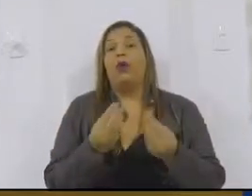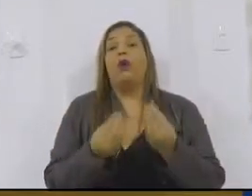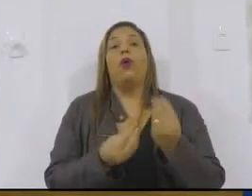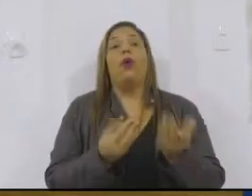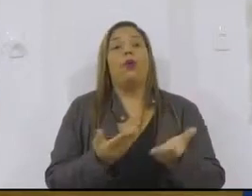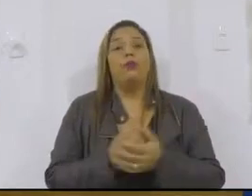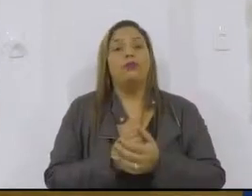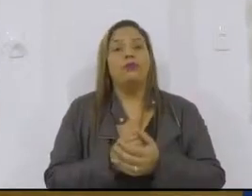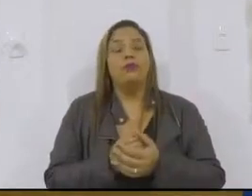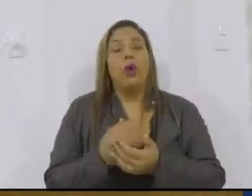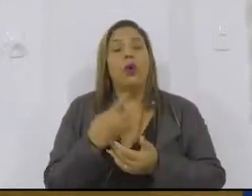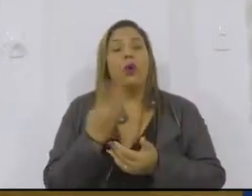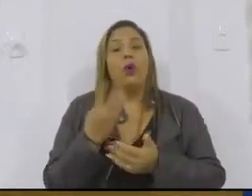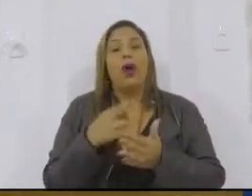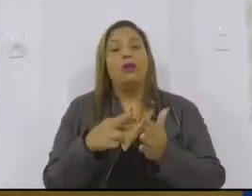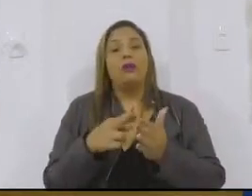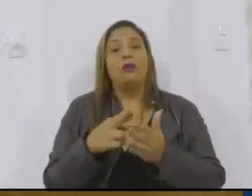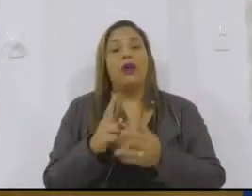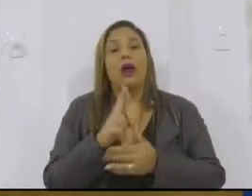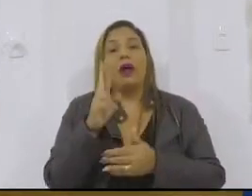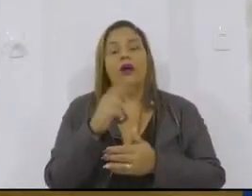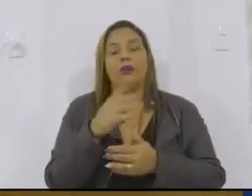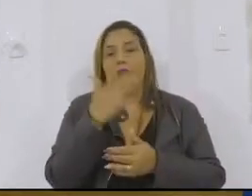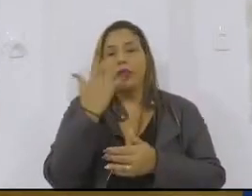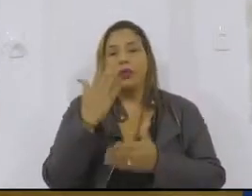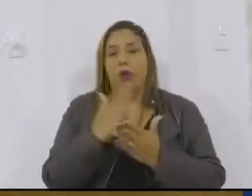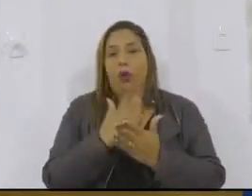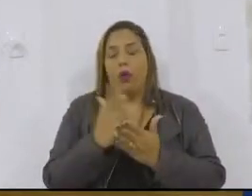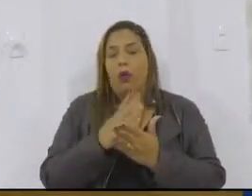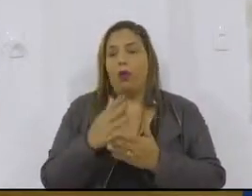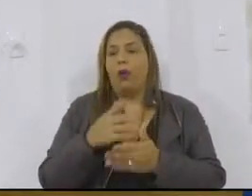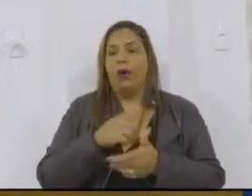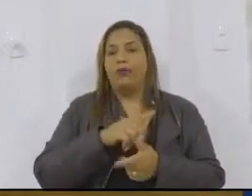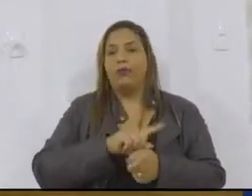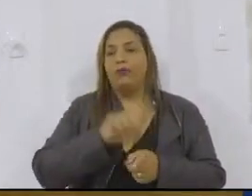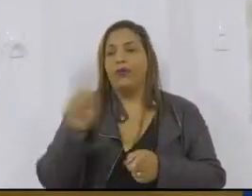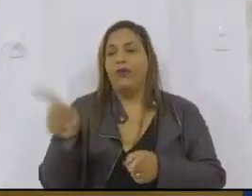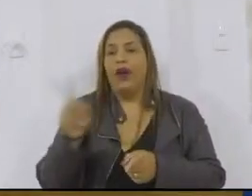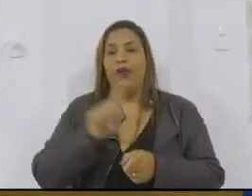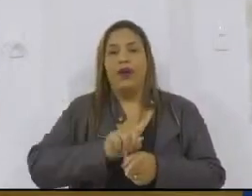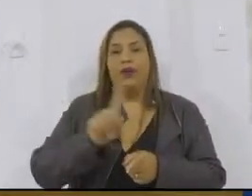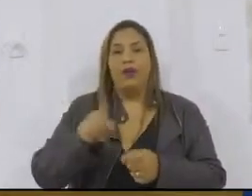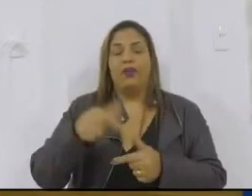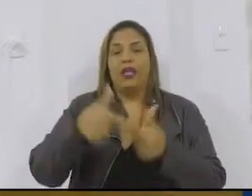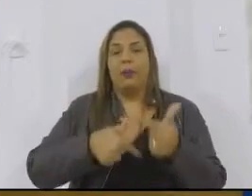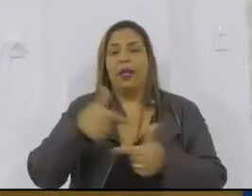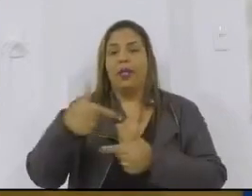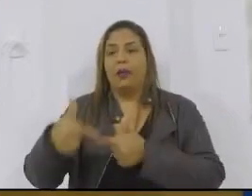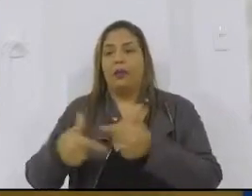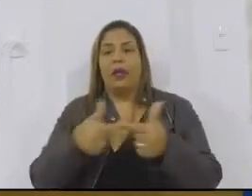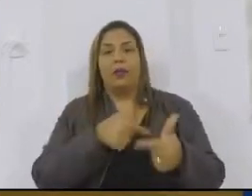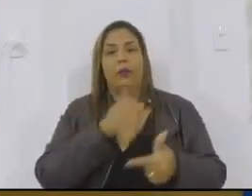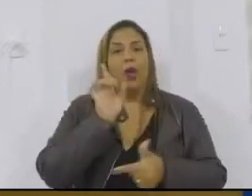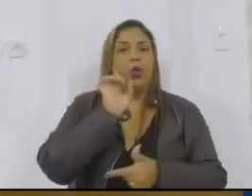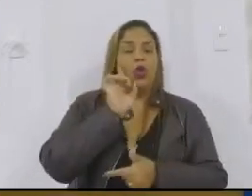você bota aí. Pessoa que tem que trabalhar todo dia, economizando R$ 1,50 para ir e R$ 1,50 para